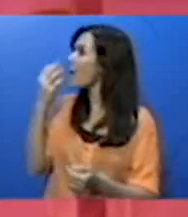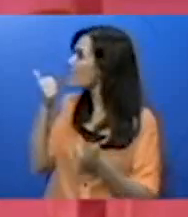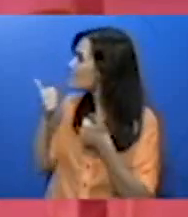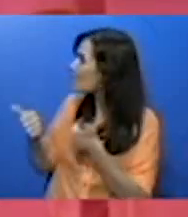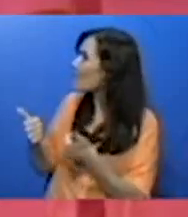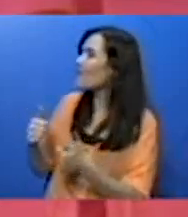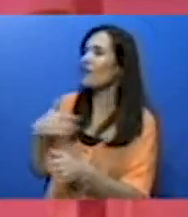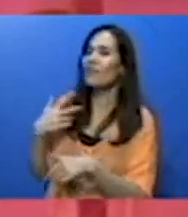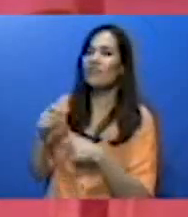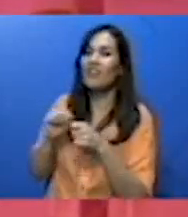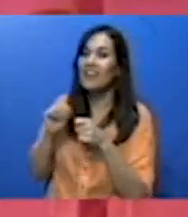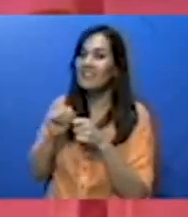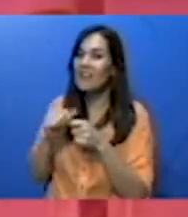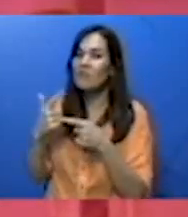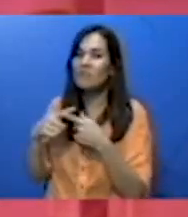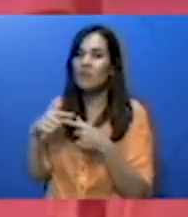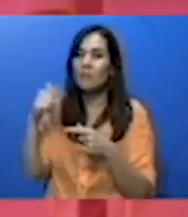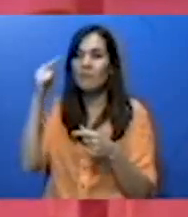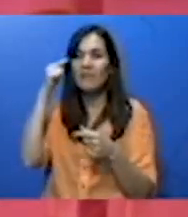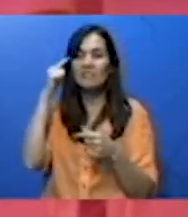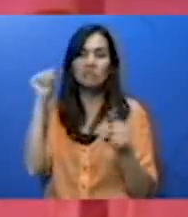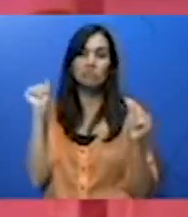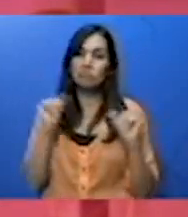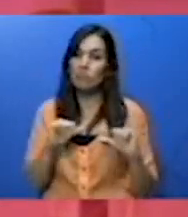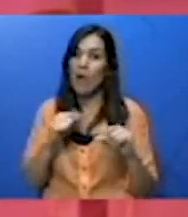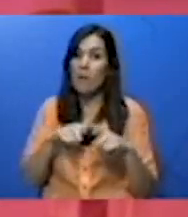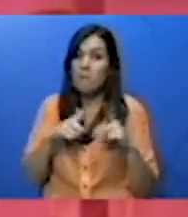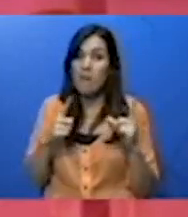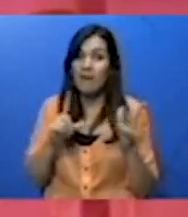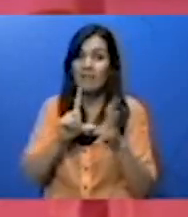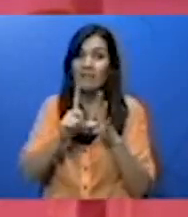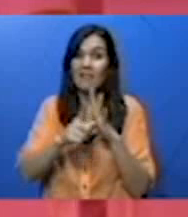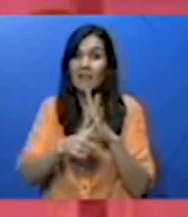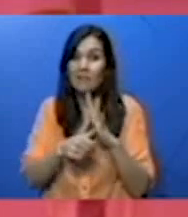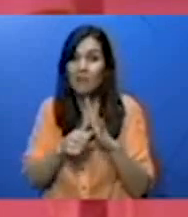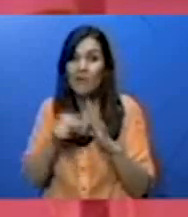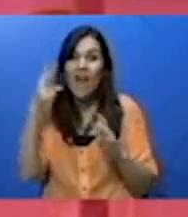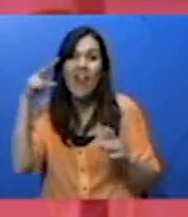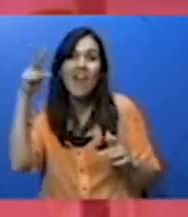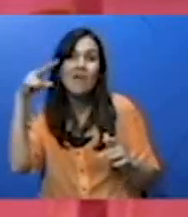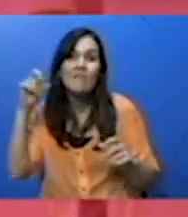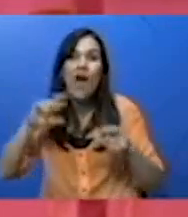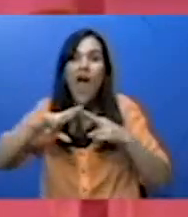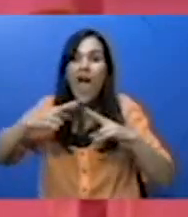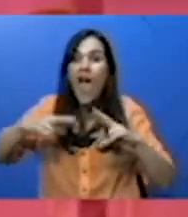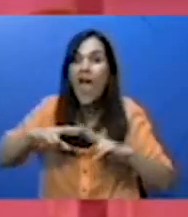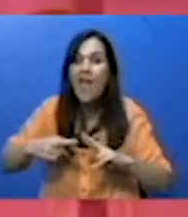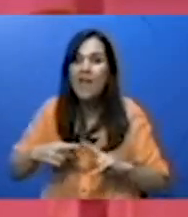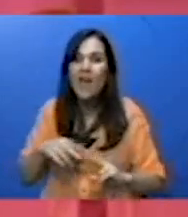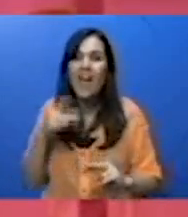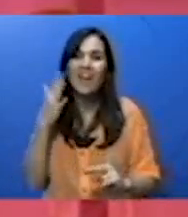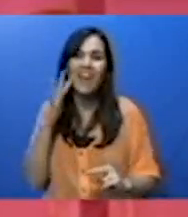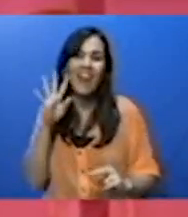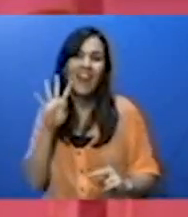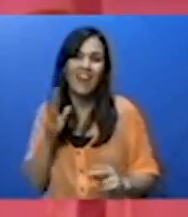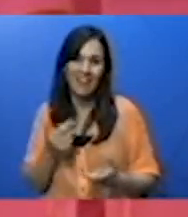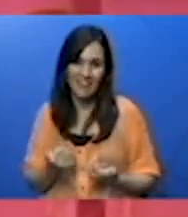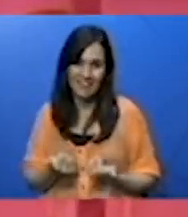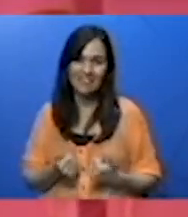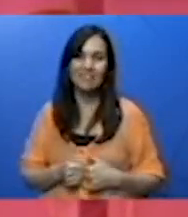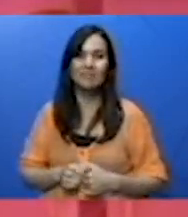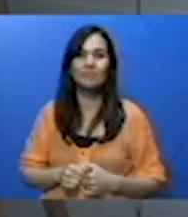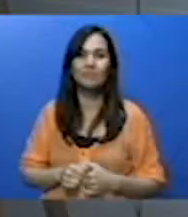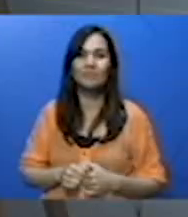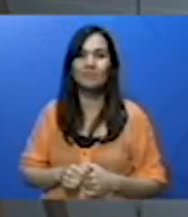professora? A gente até acha que não vai dar conta, mas depois a gente vai lembrando das rimas E aí fica muito gostoso de fazer atividade. É gostoso trabalhar